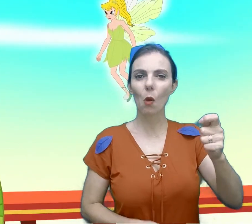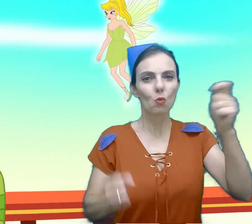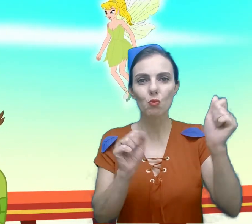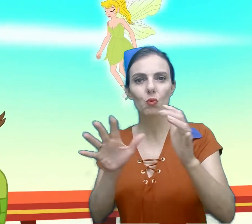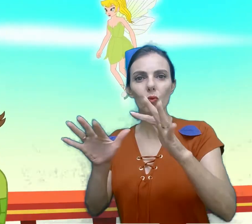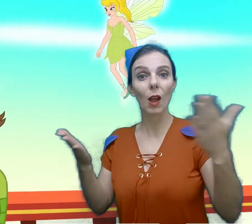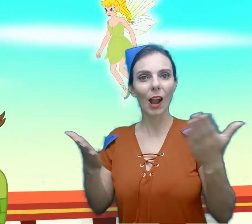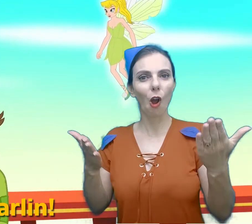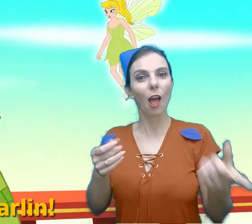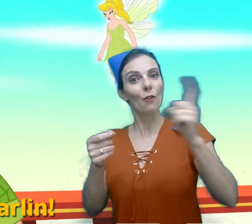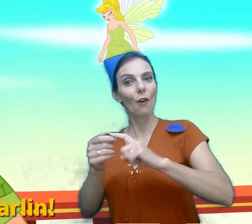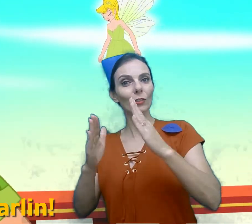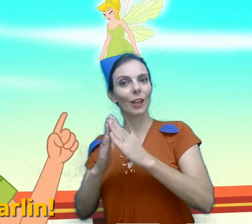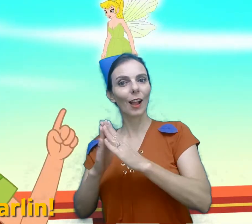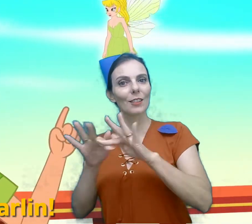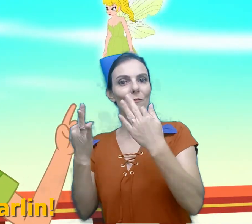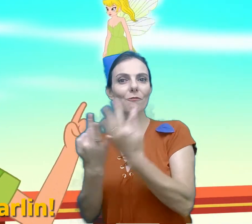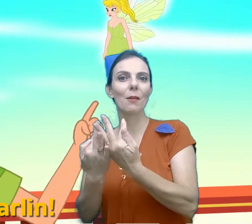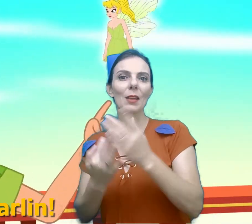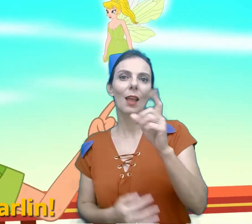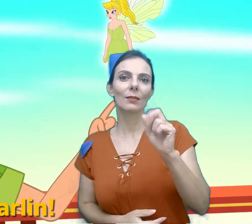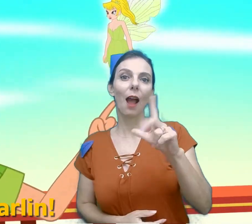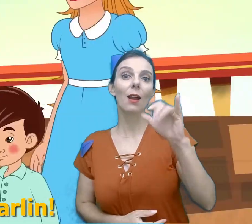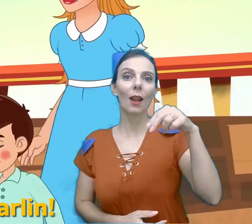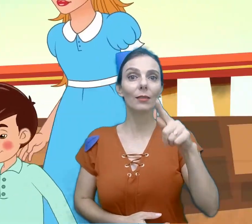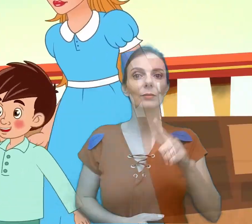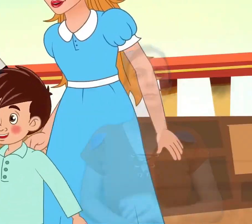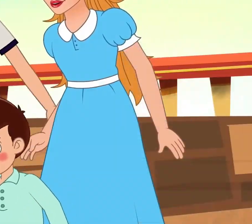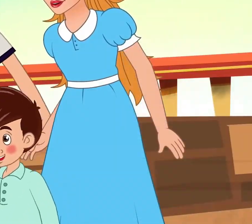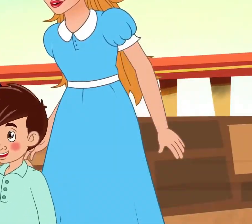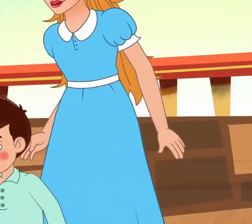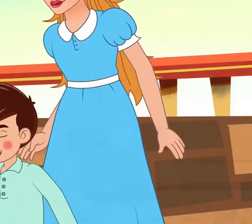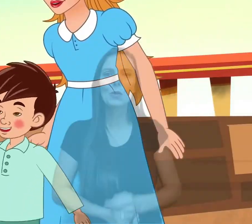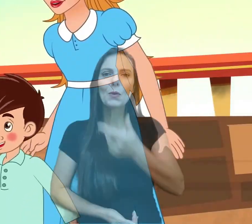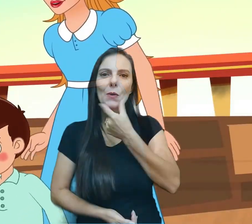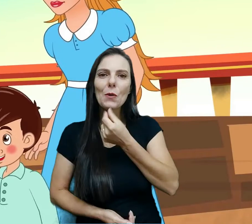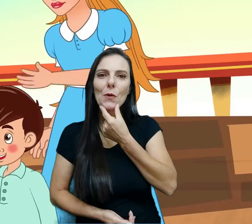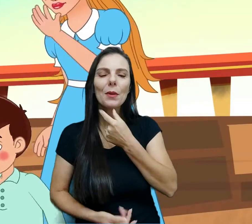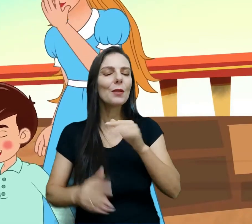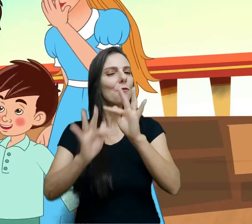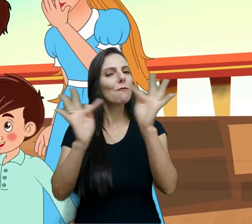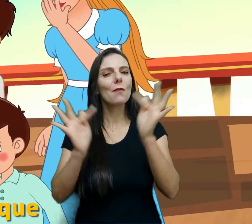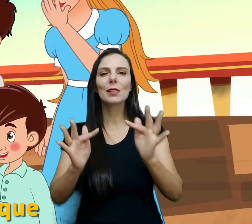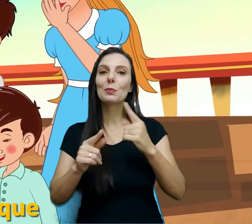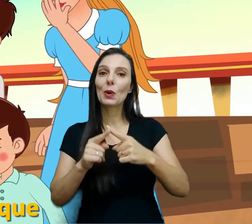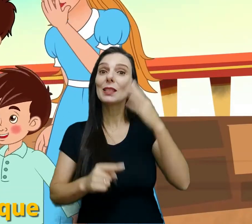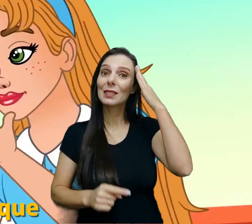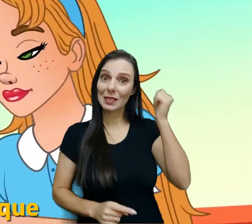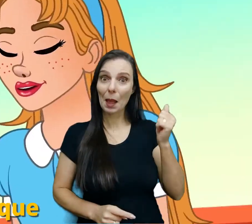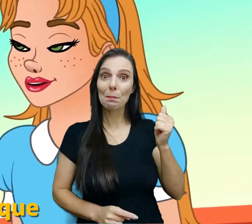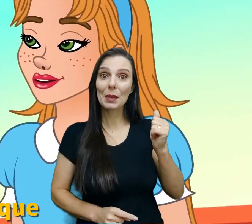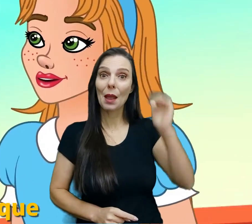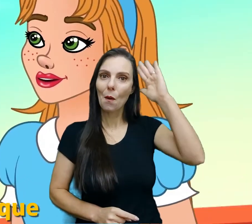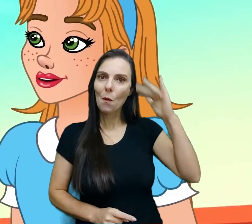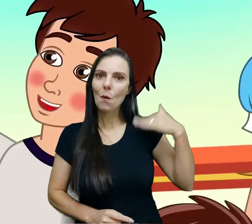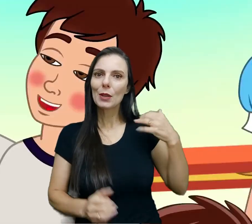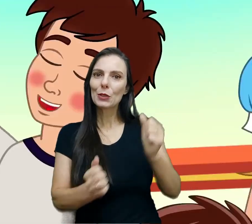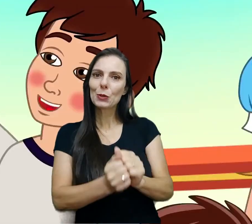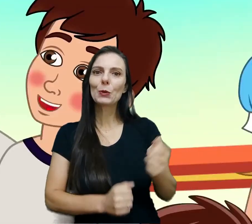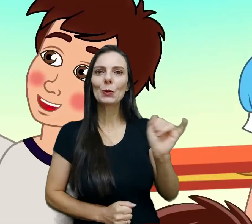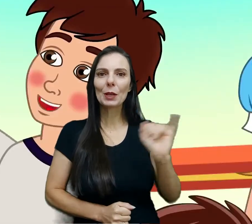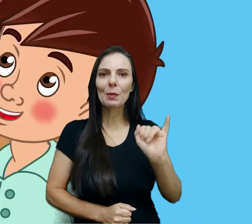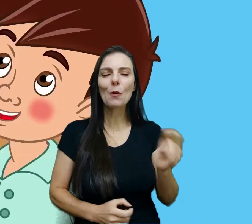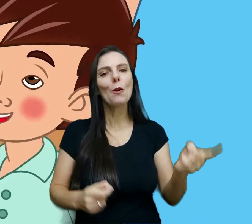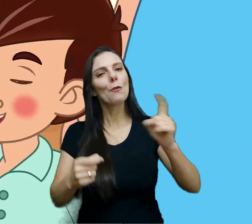Tinkerbell, nos leve agora para a casa da família Darling. Os garotos estavam muito felizes em saber que